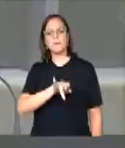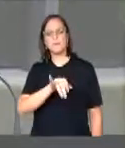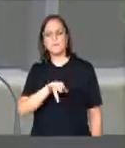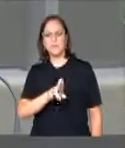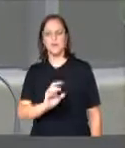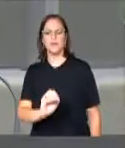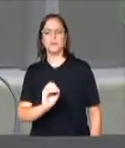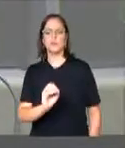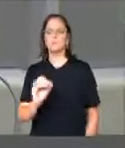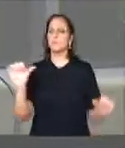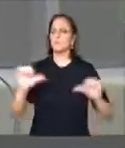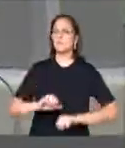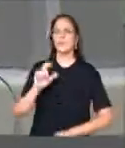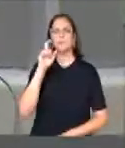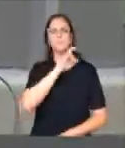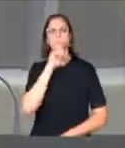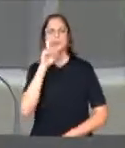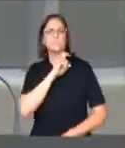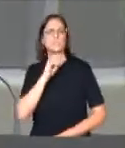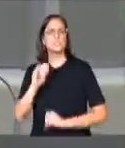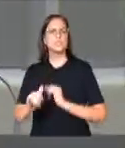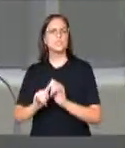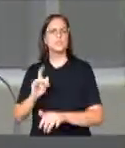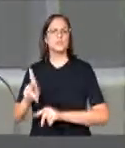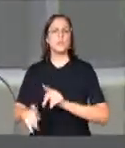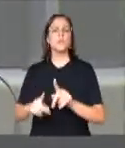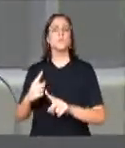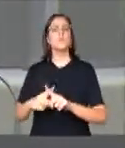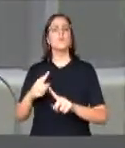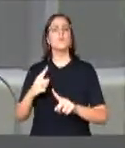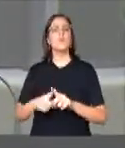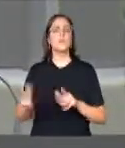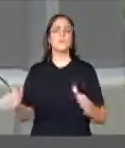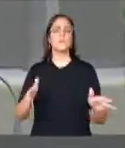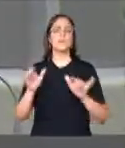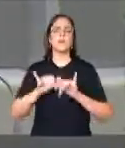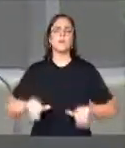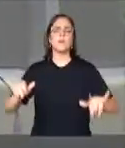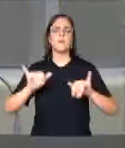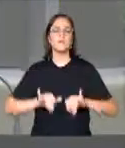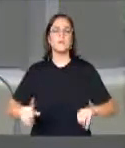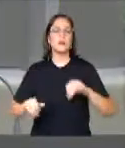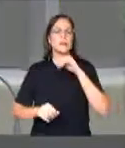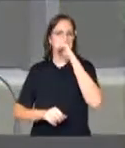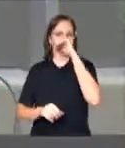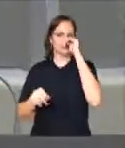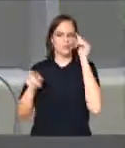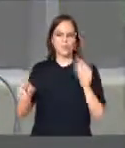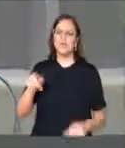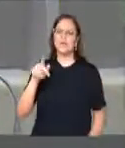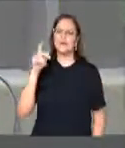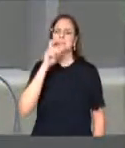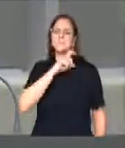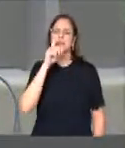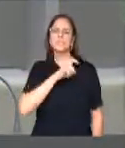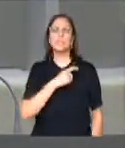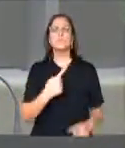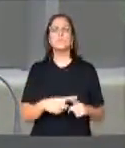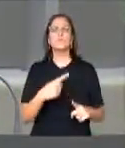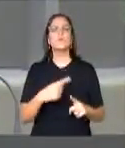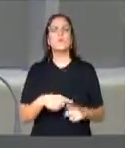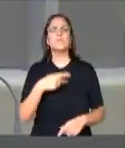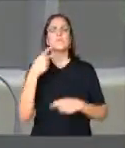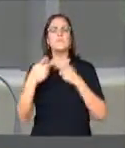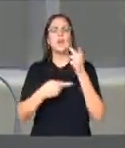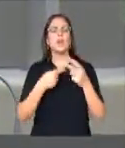do nosso país porque ele disse na campanha que a reforma do temer era criminosa a